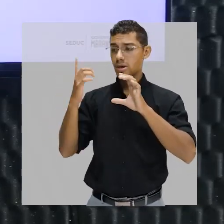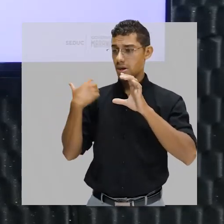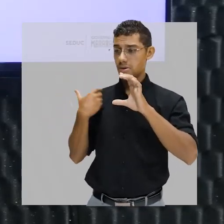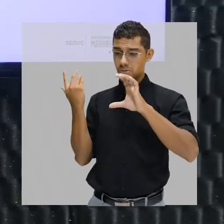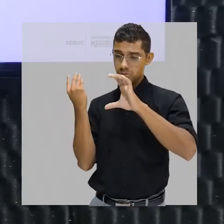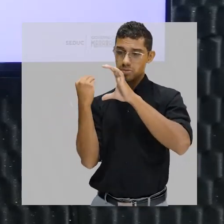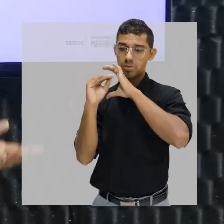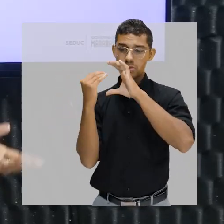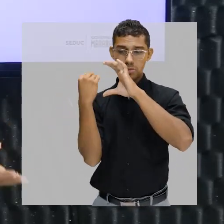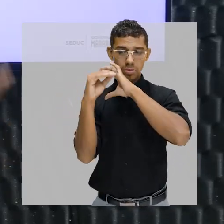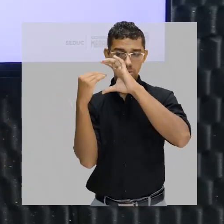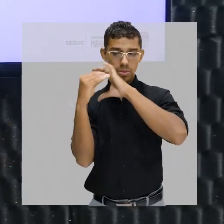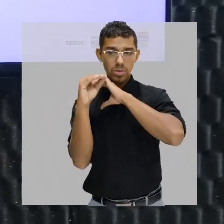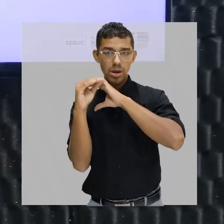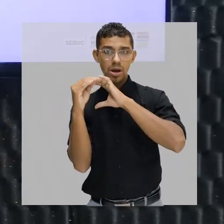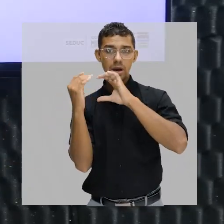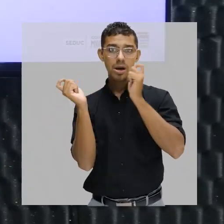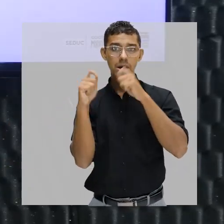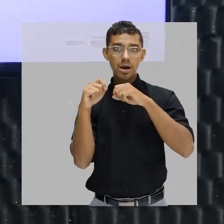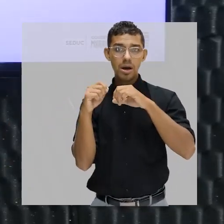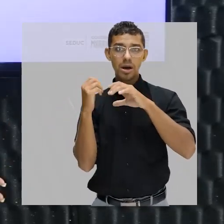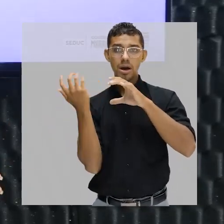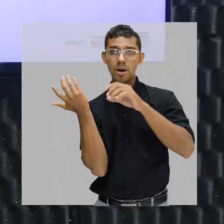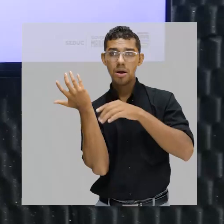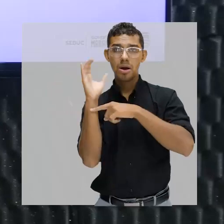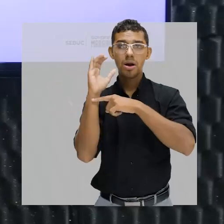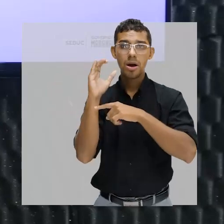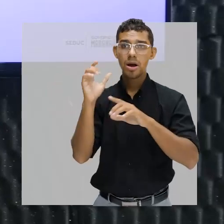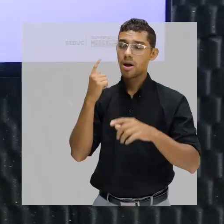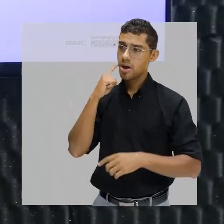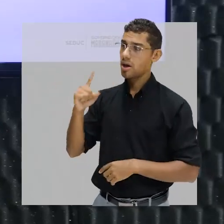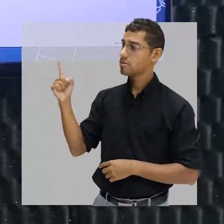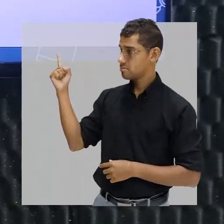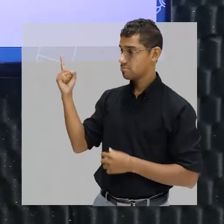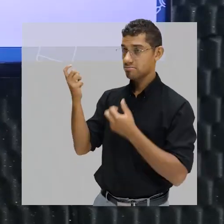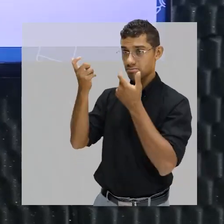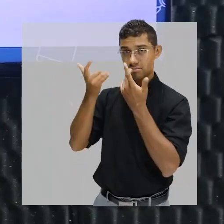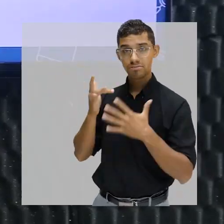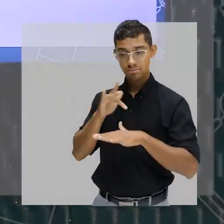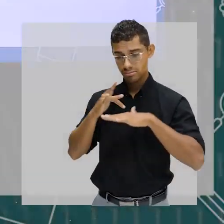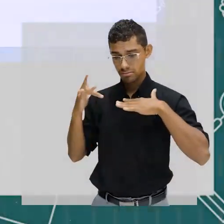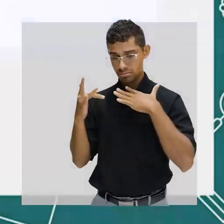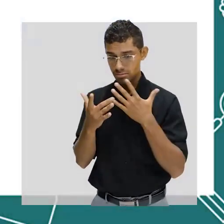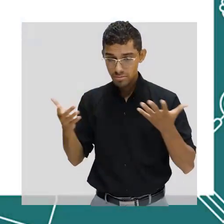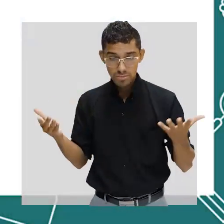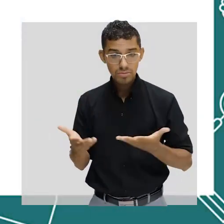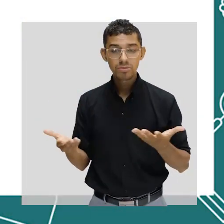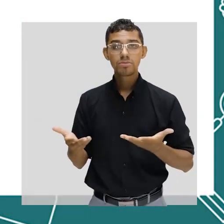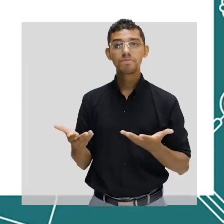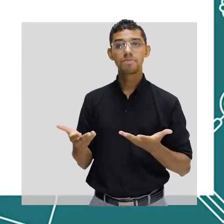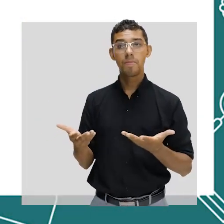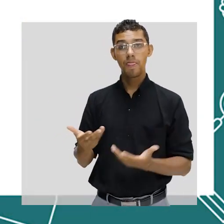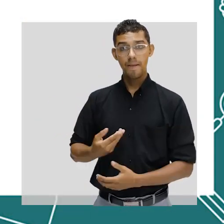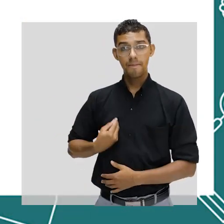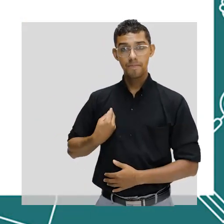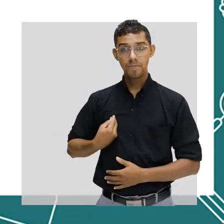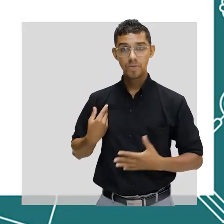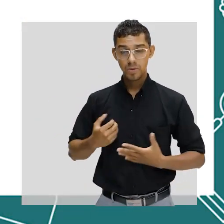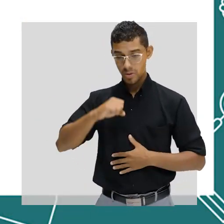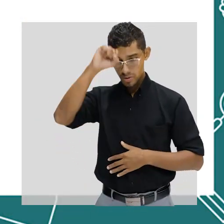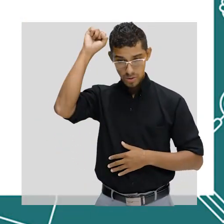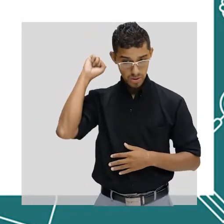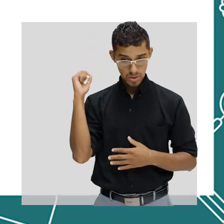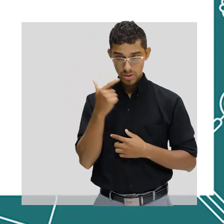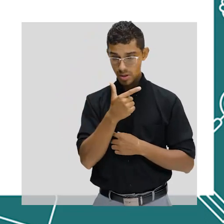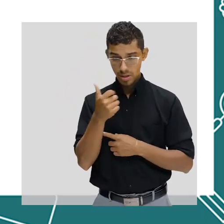de compartilhar, né? Então eu não estou falando grego, estou falando algo bem pertinente. Vamos falar da linguagem